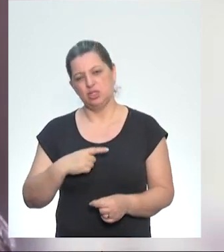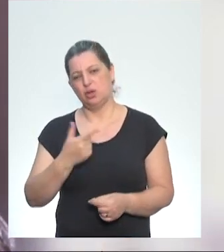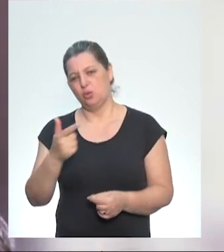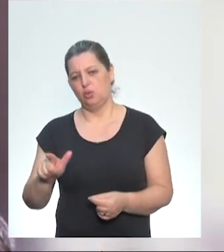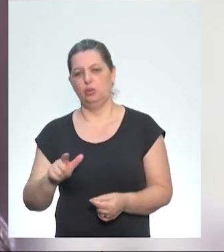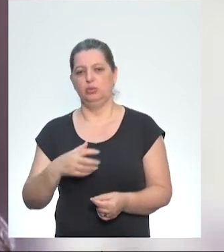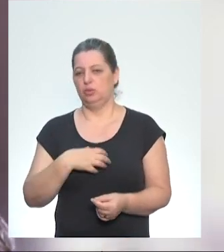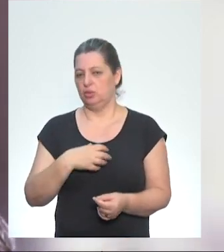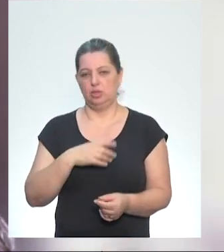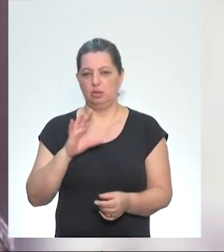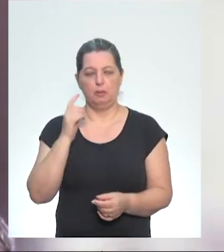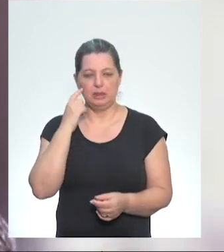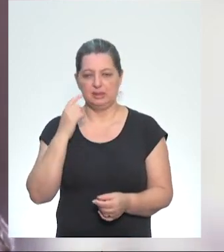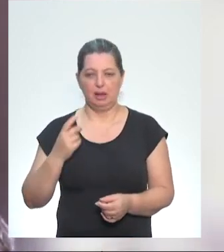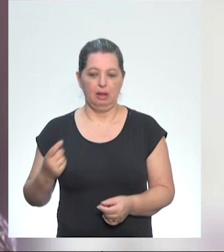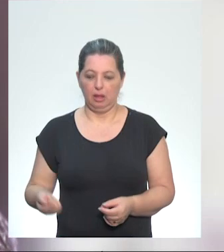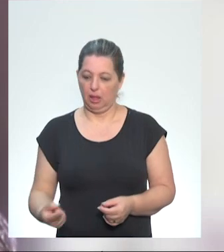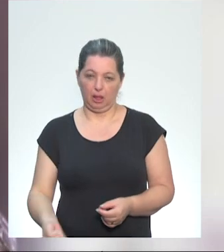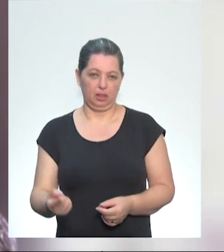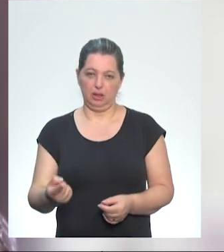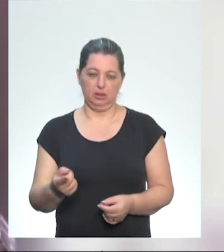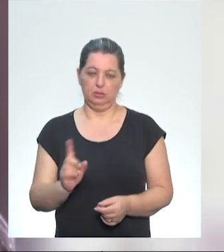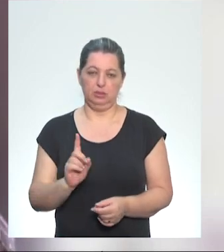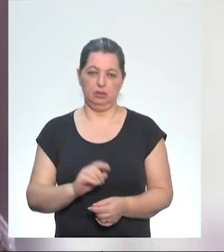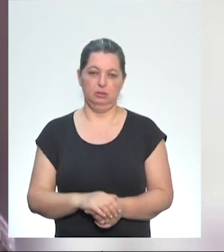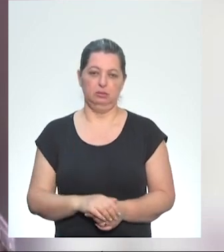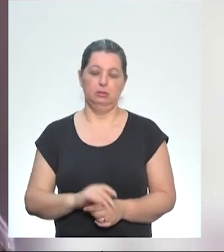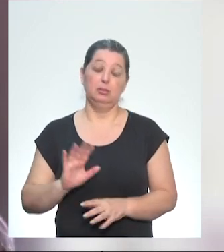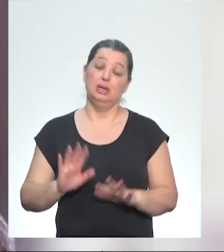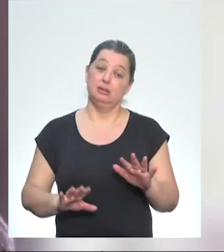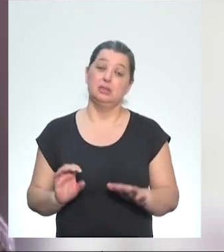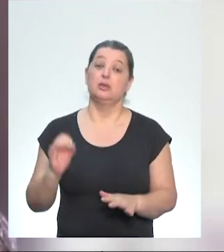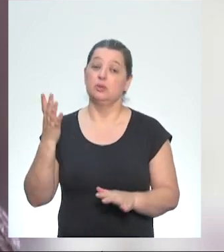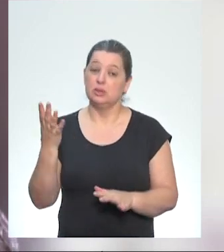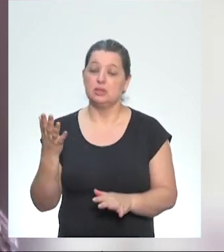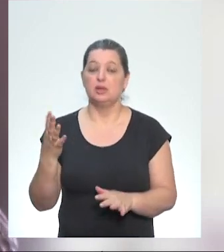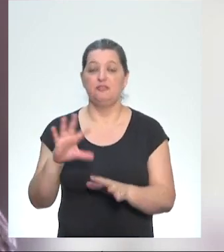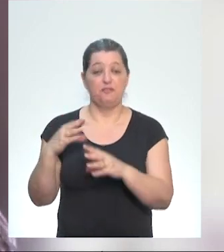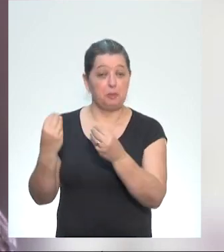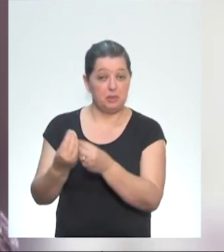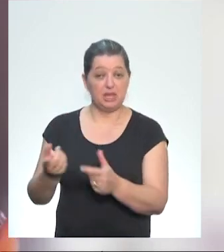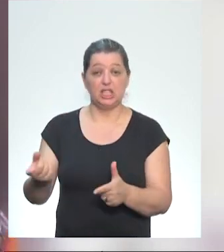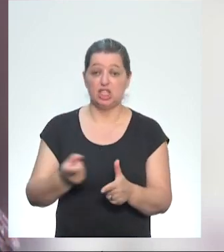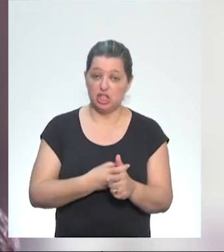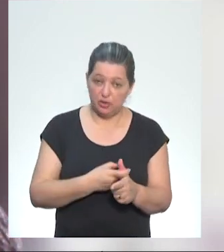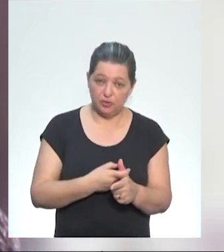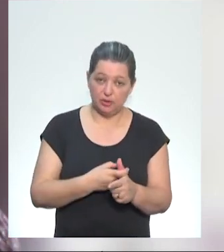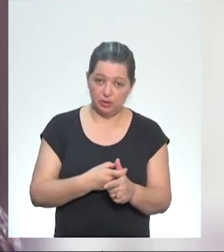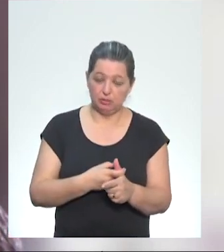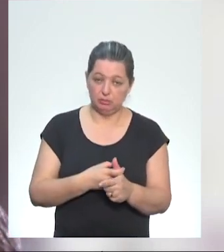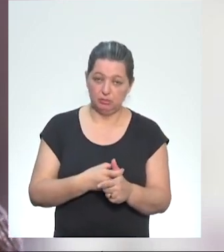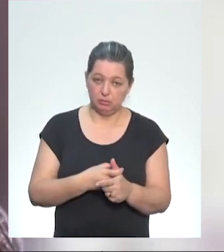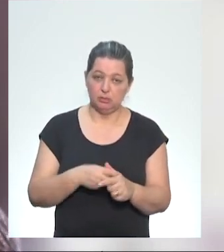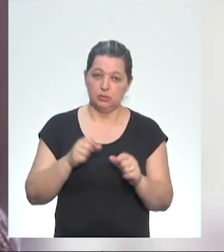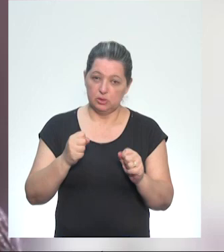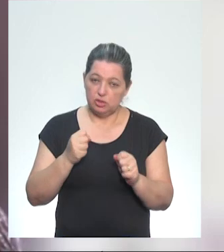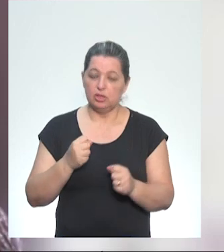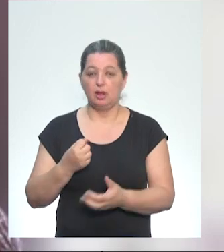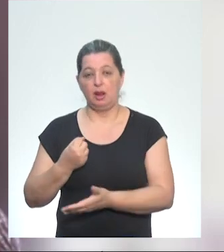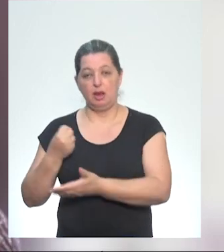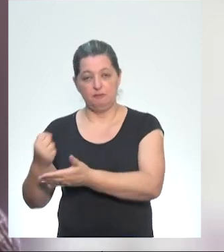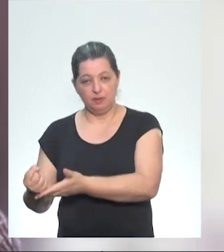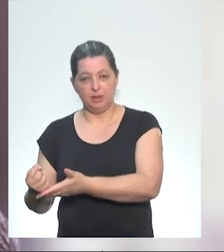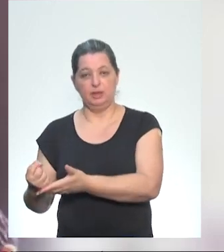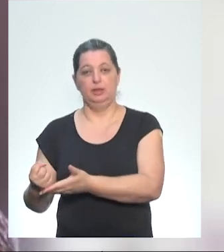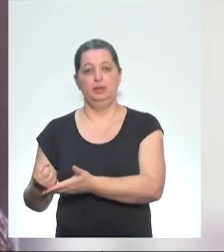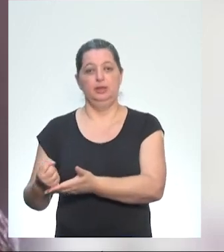coisa que era eterna, né? Muitas vezes acontecia que uma família tinha dívidas e aí colocava uma criança para viver sob essa